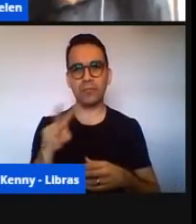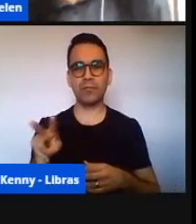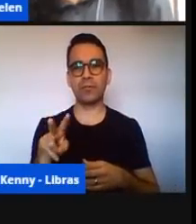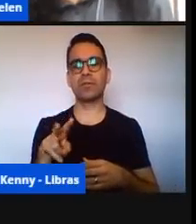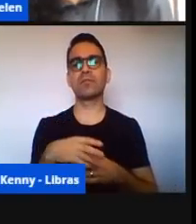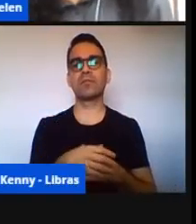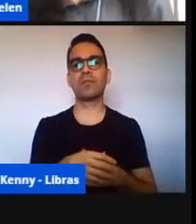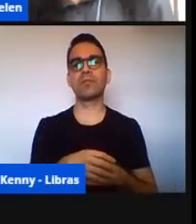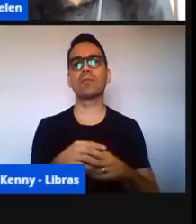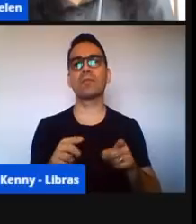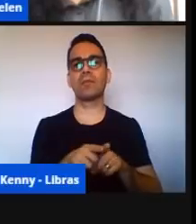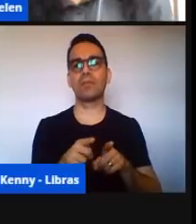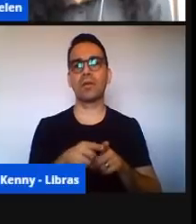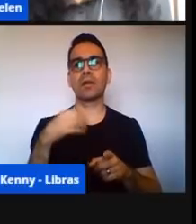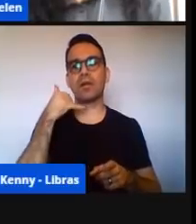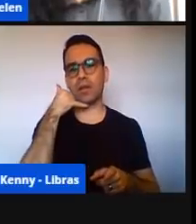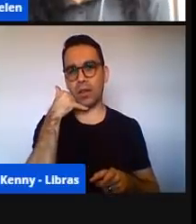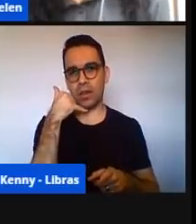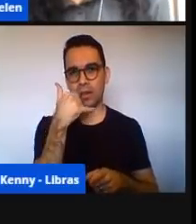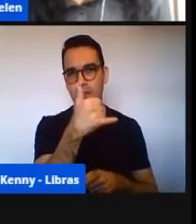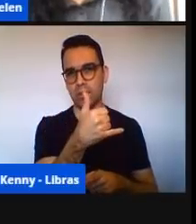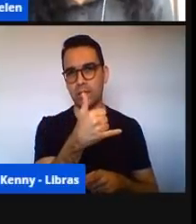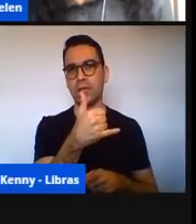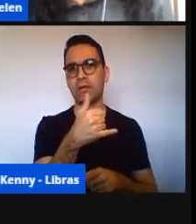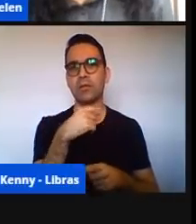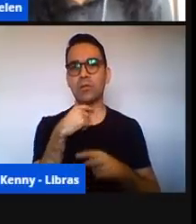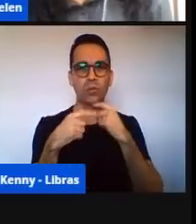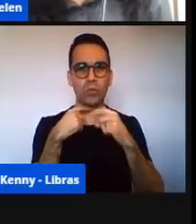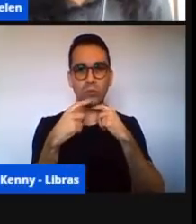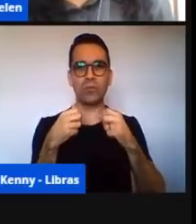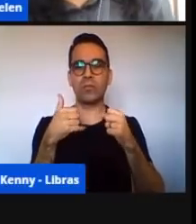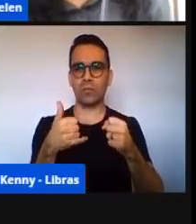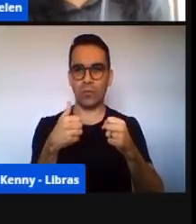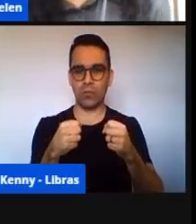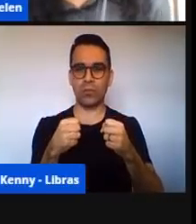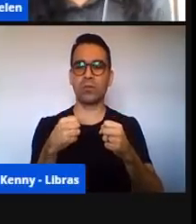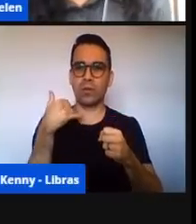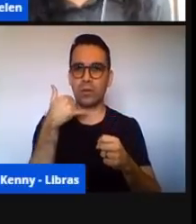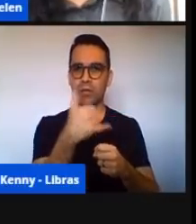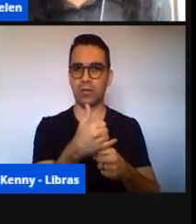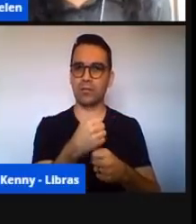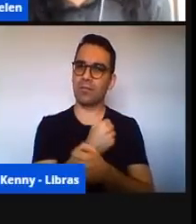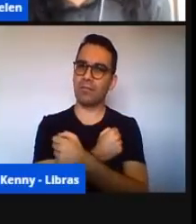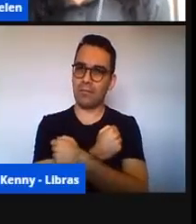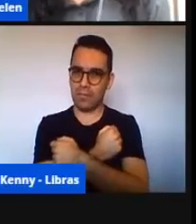entrar em contato com a gente para todos os esclarecimentos. Um grande abraço e até mais.